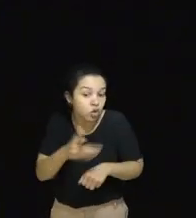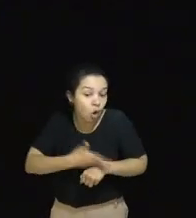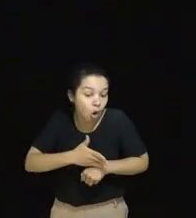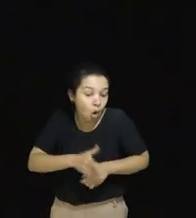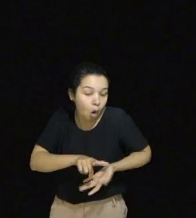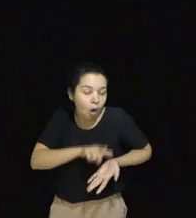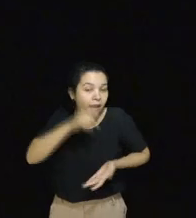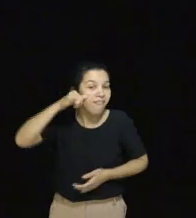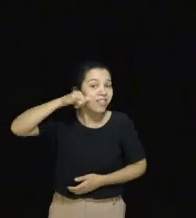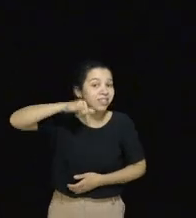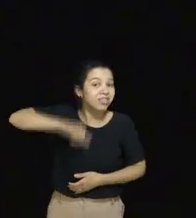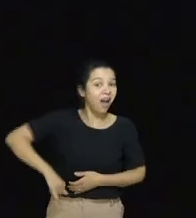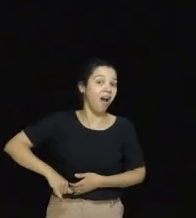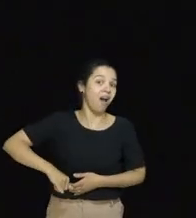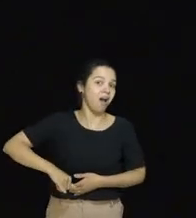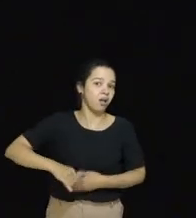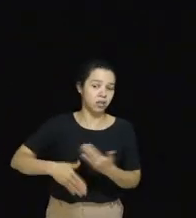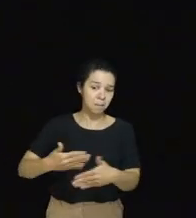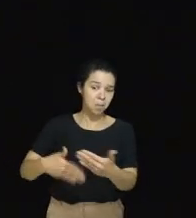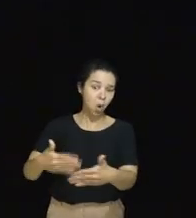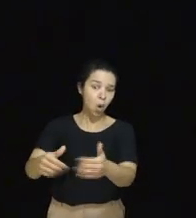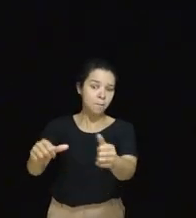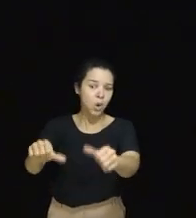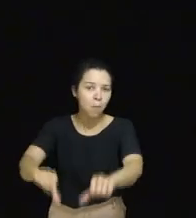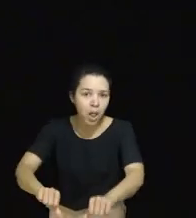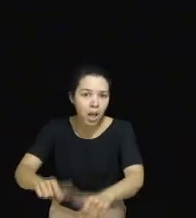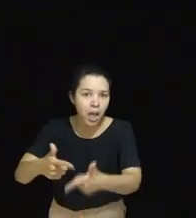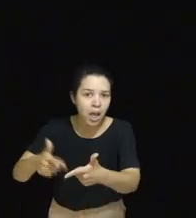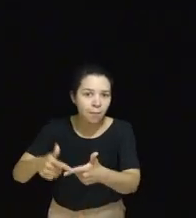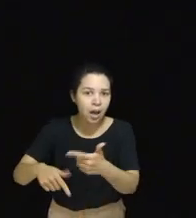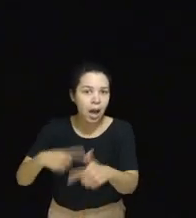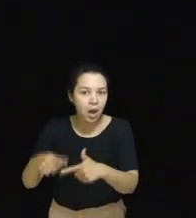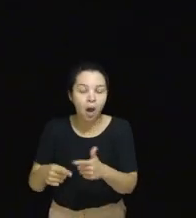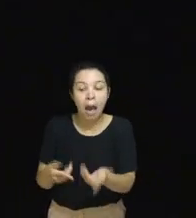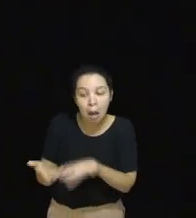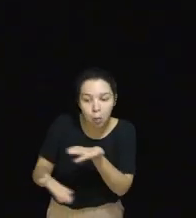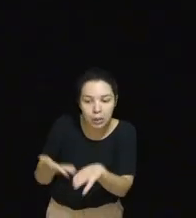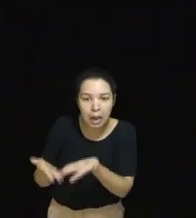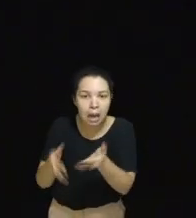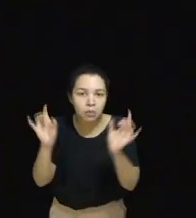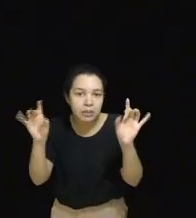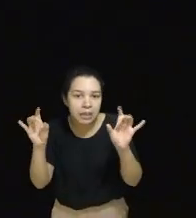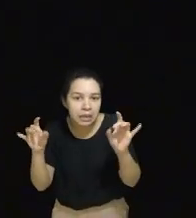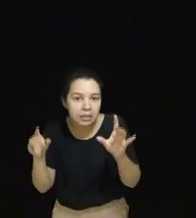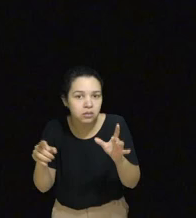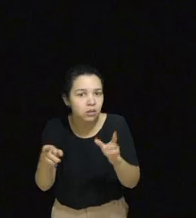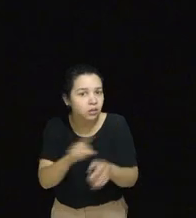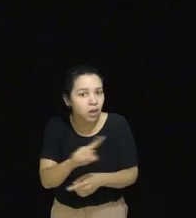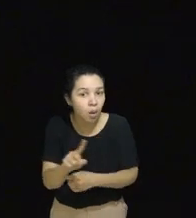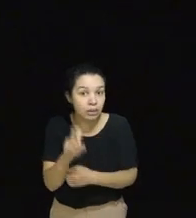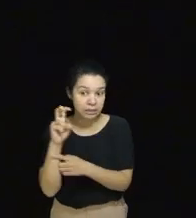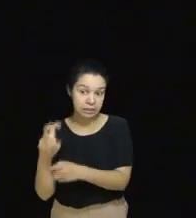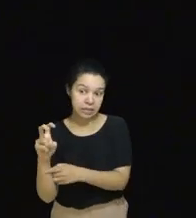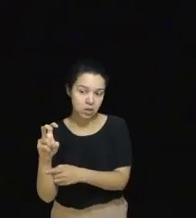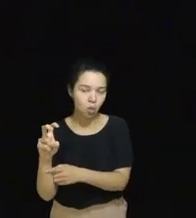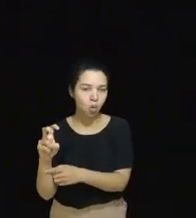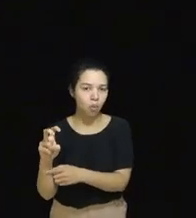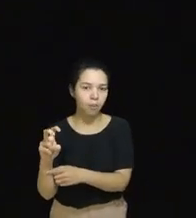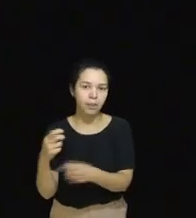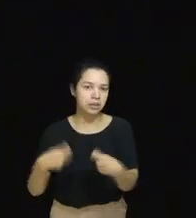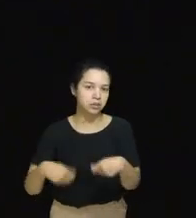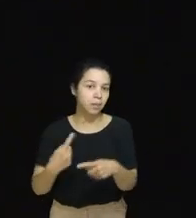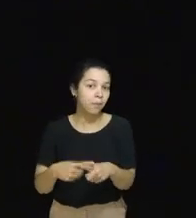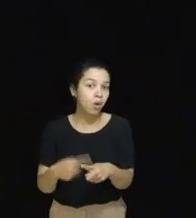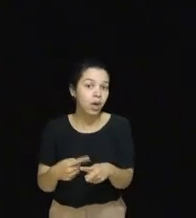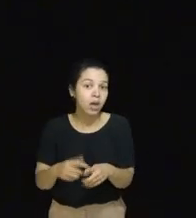pode deixar chegar nas comorbidades para poder fazer, ao invés de fazer um atendimento com um especialista, a gente vai fazer com 5, porque já criou... Né?